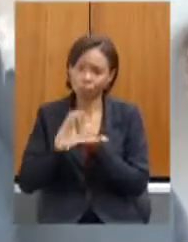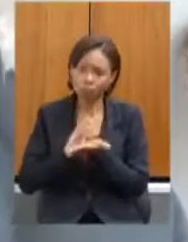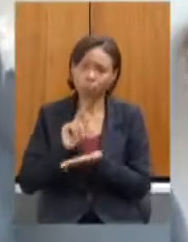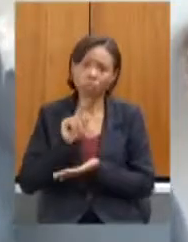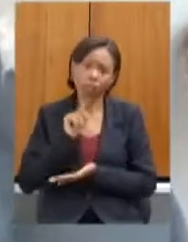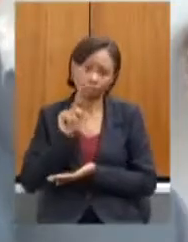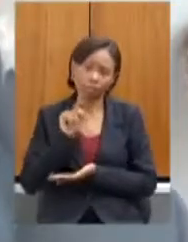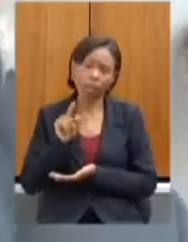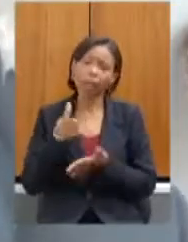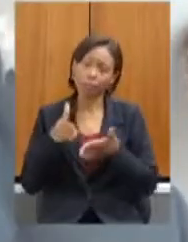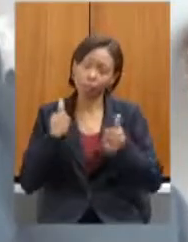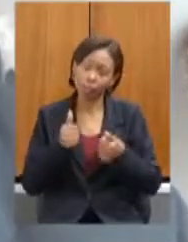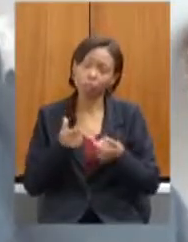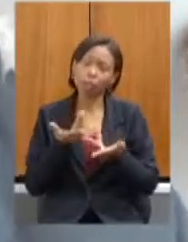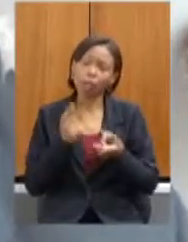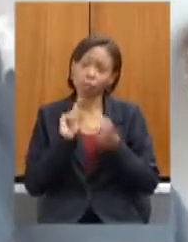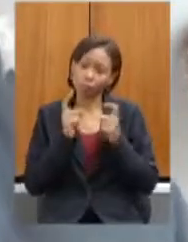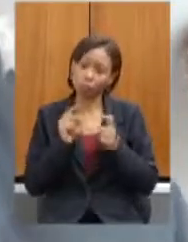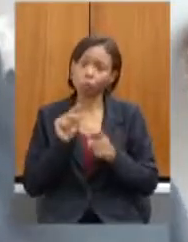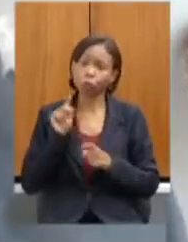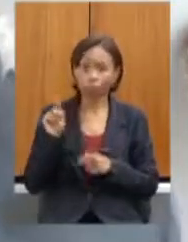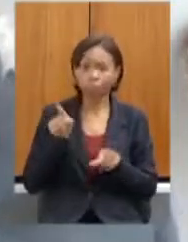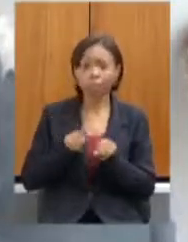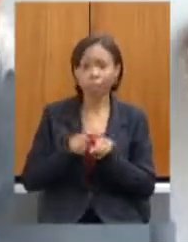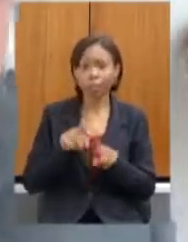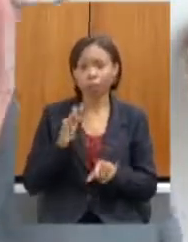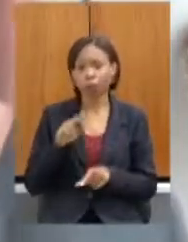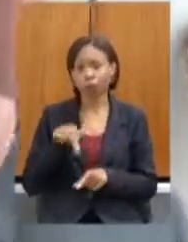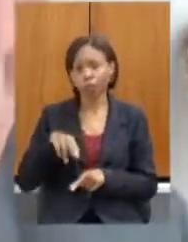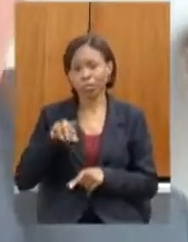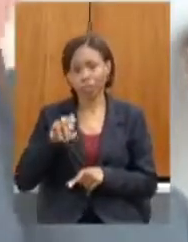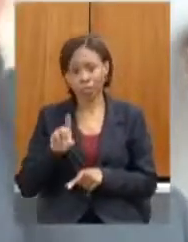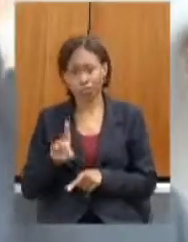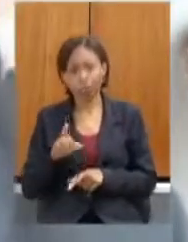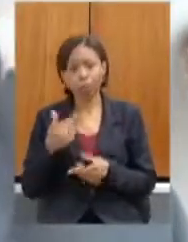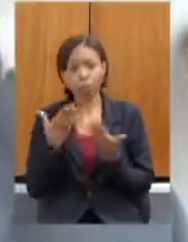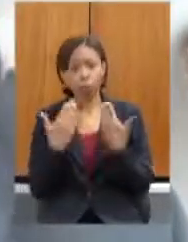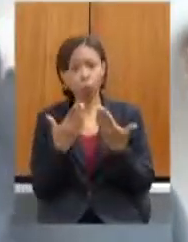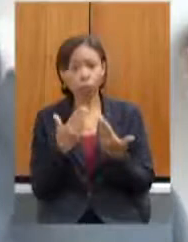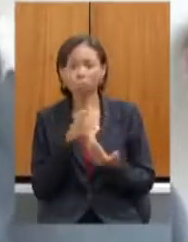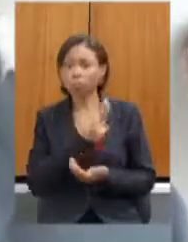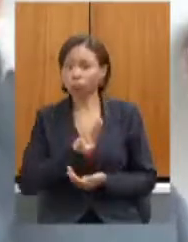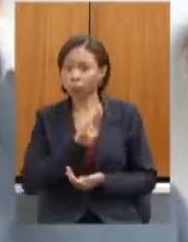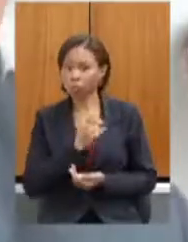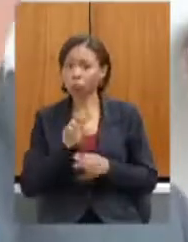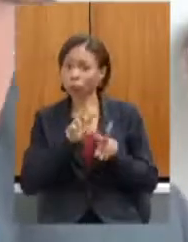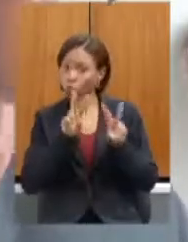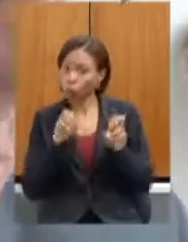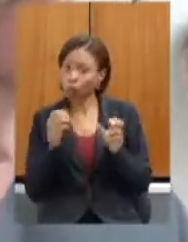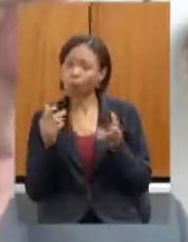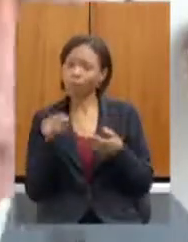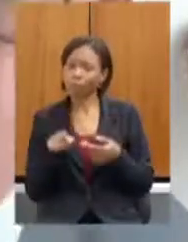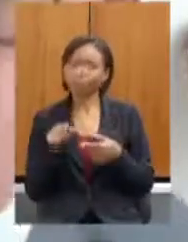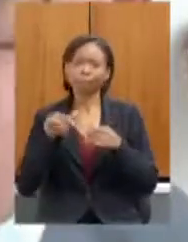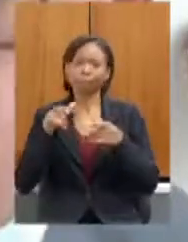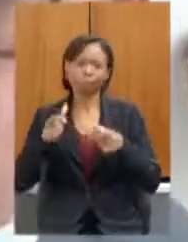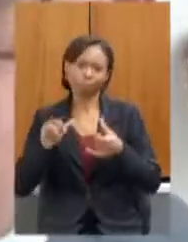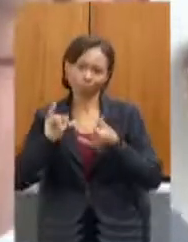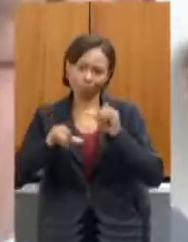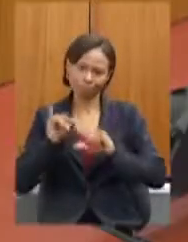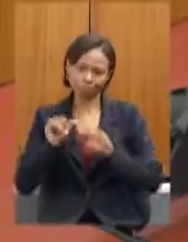excelência e com as mulheres para discutir com universidades sobre o credenciamento deste laboratório nosso Muito obrigado